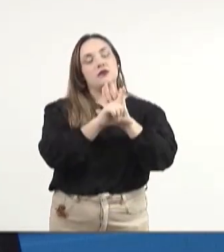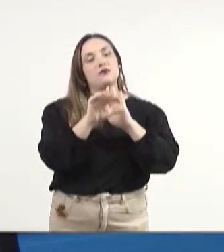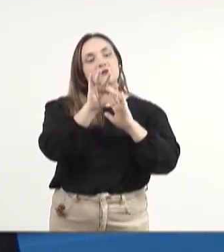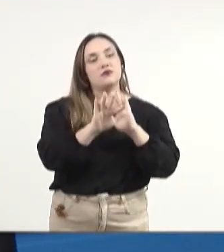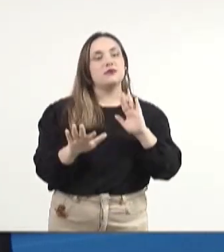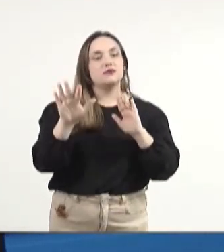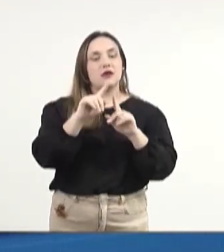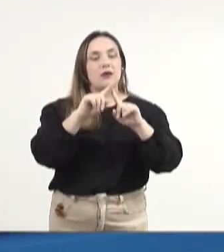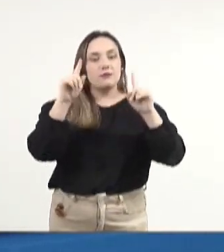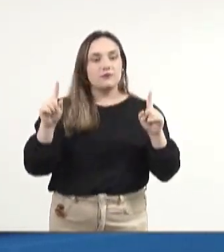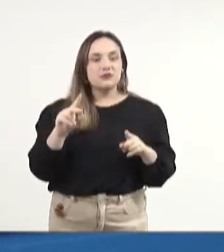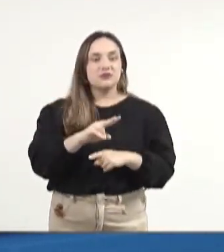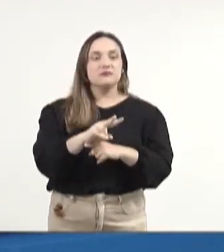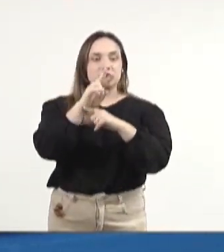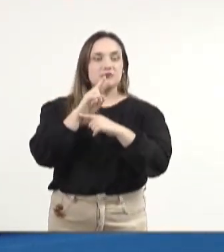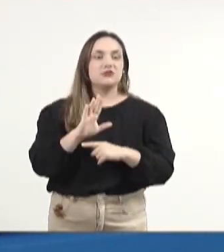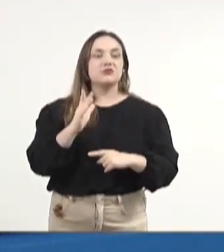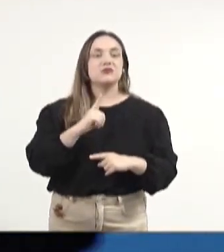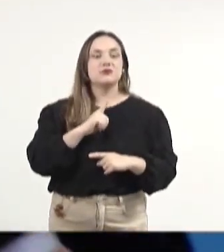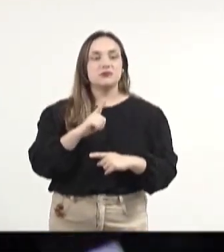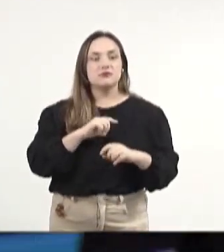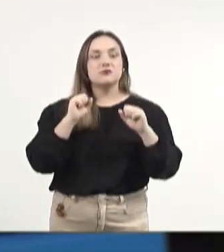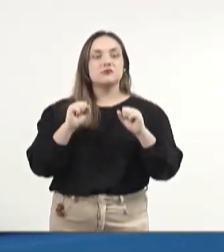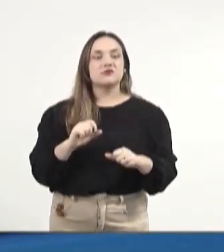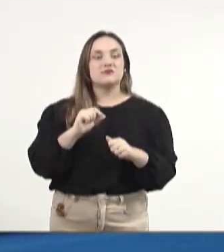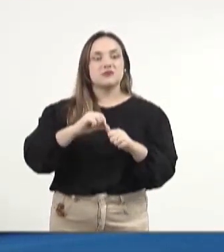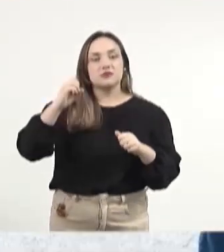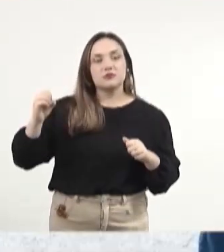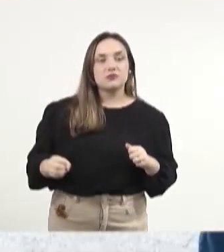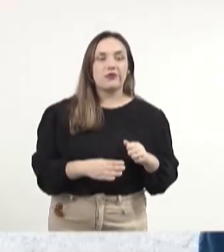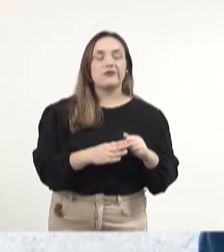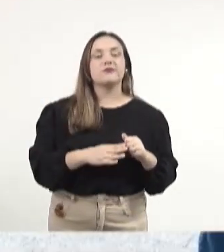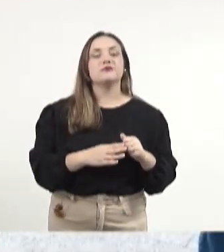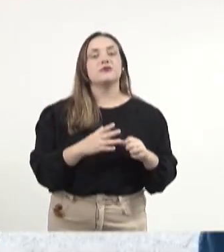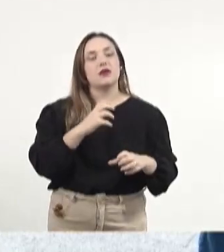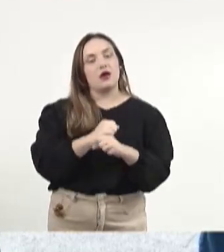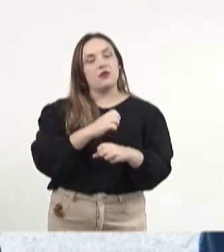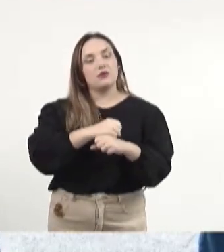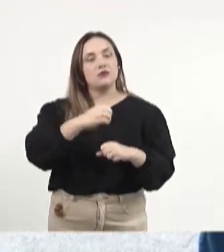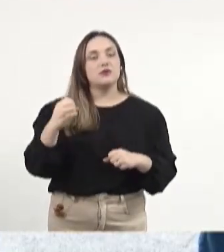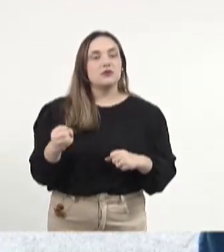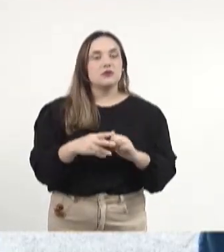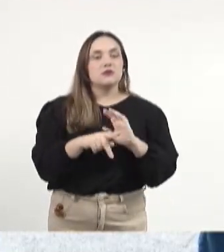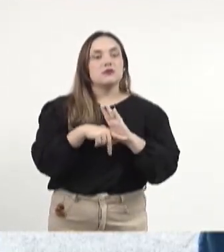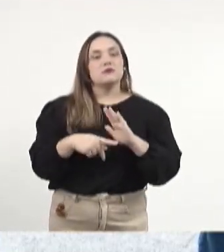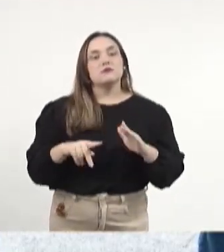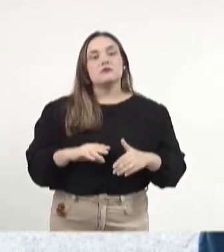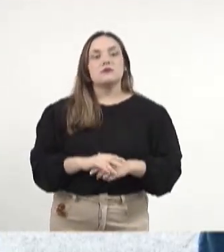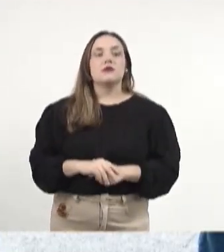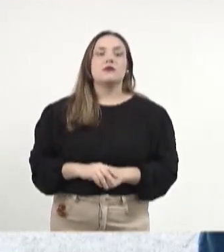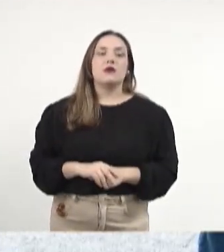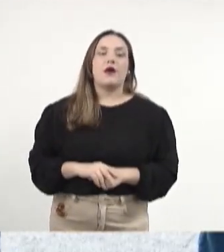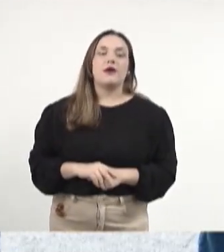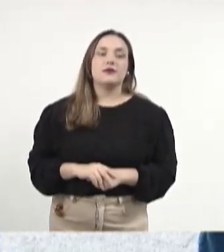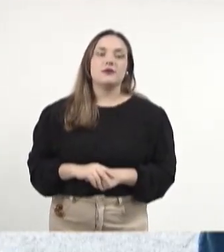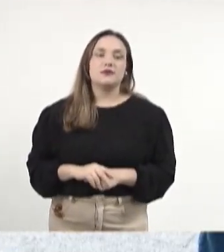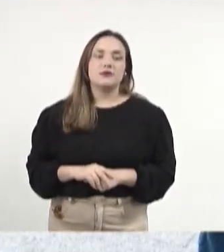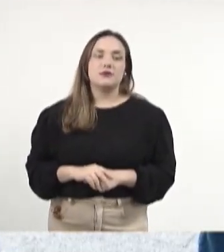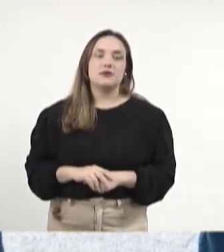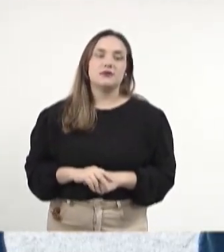e aqueles empréstimos que já existem poderiam ser recalculados, aí através de uma parceria, de uma